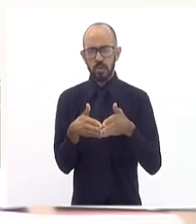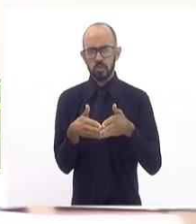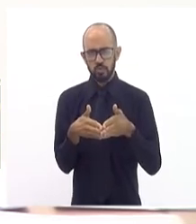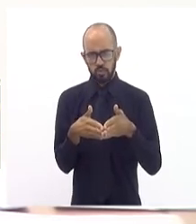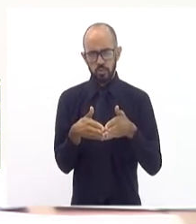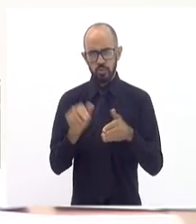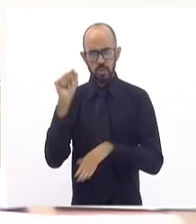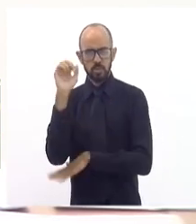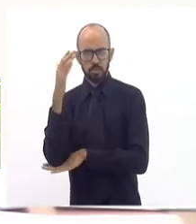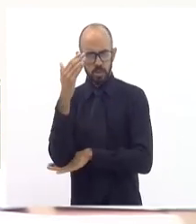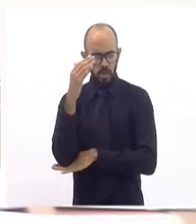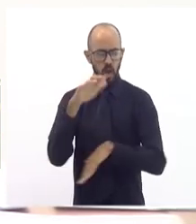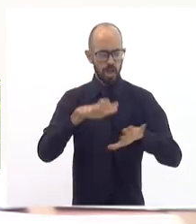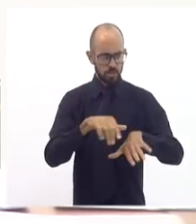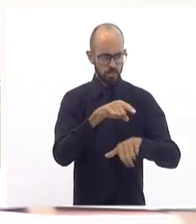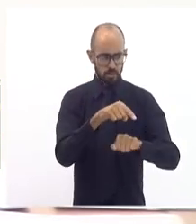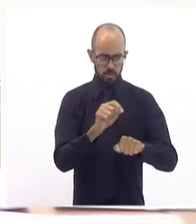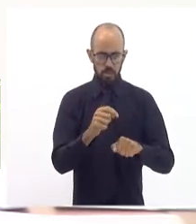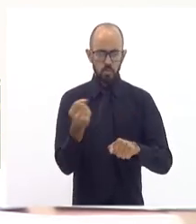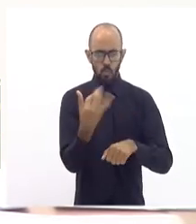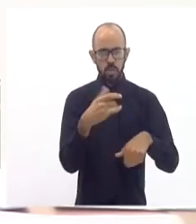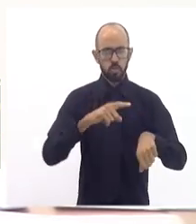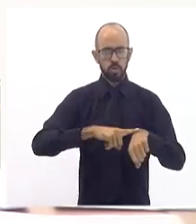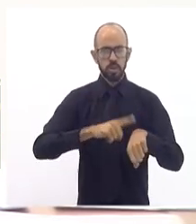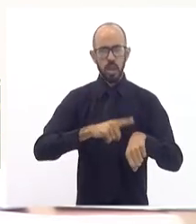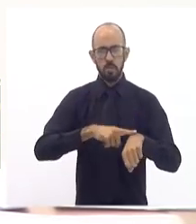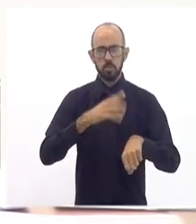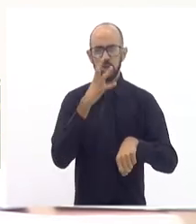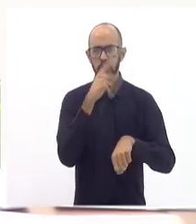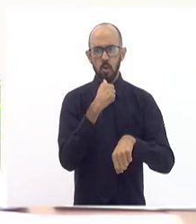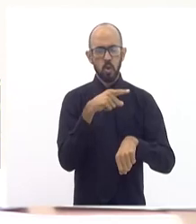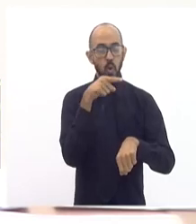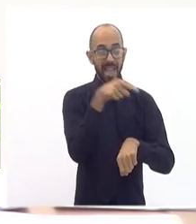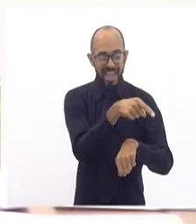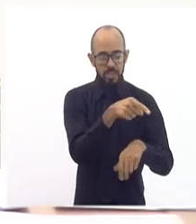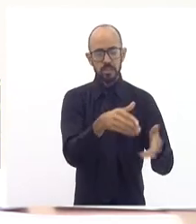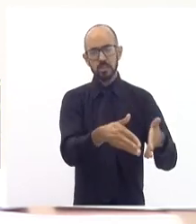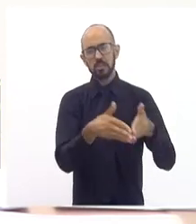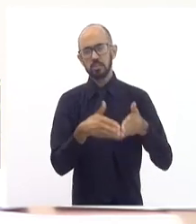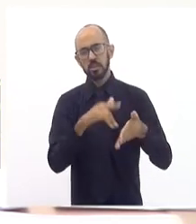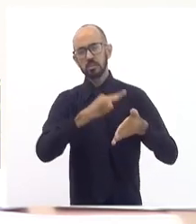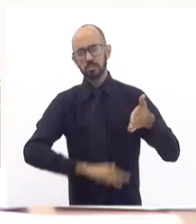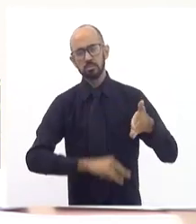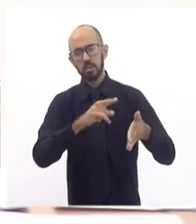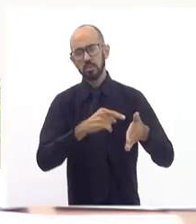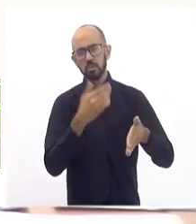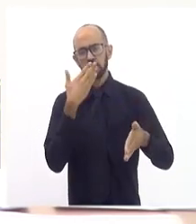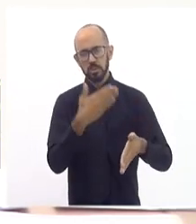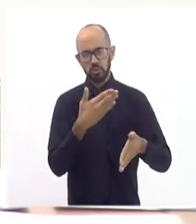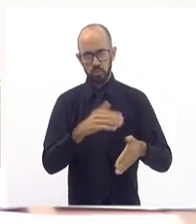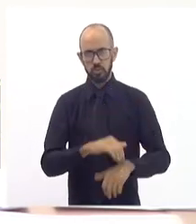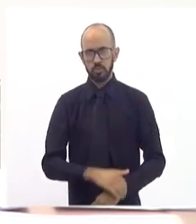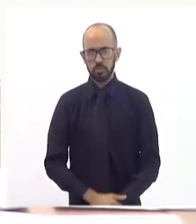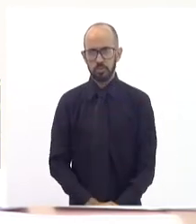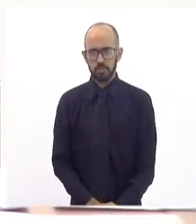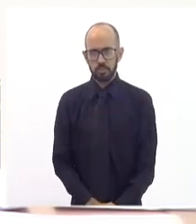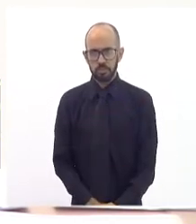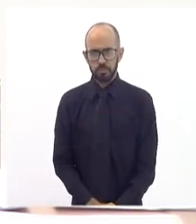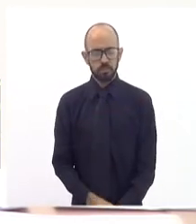dessa grandeza e quanto tempo demorou para se vestir desta licença ambiental deve o dia da solicitação